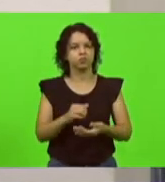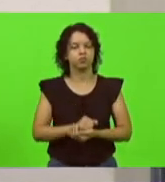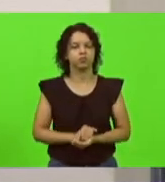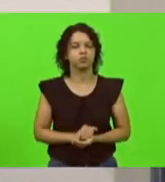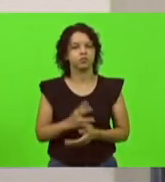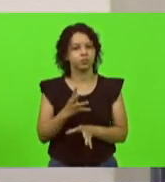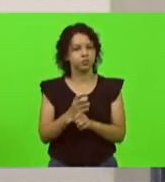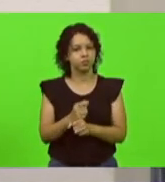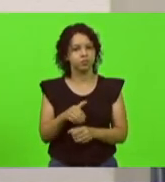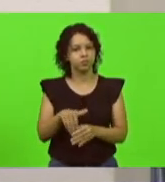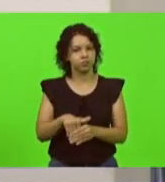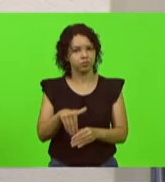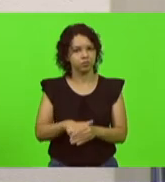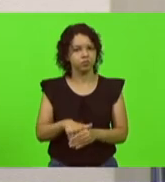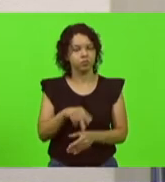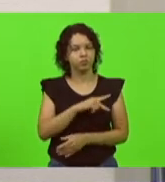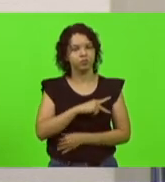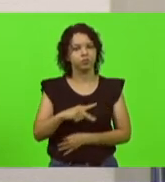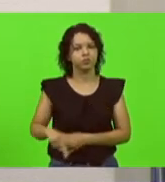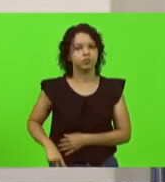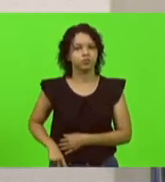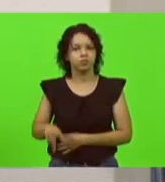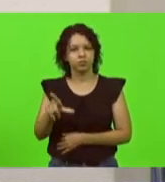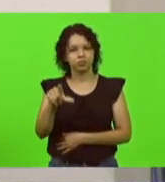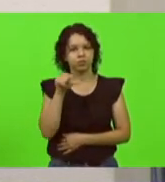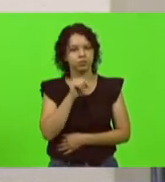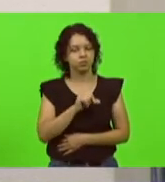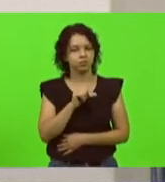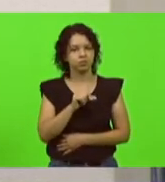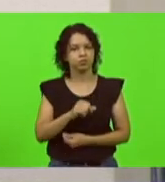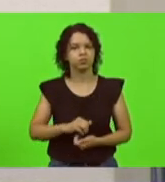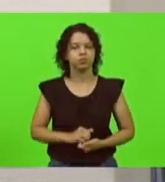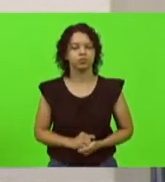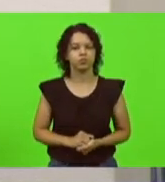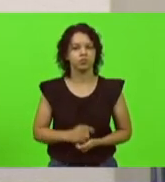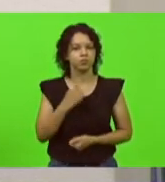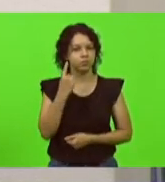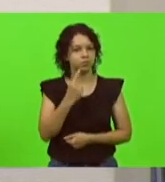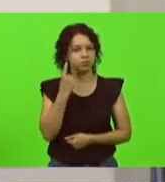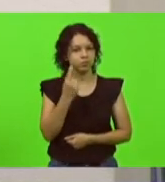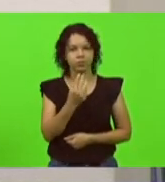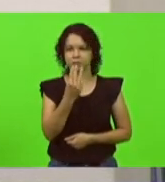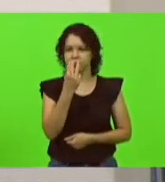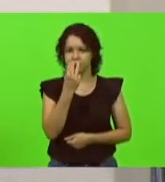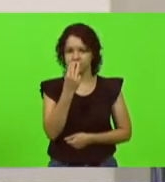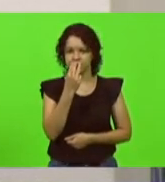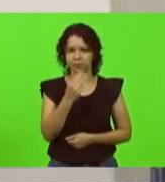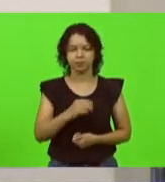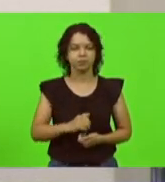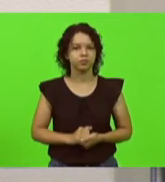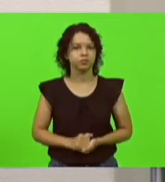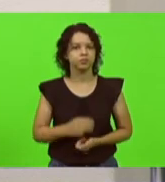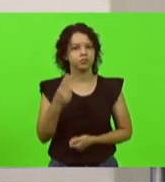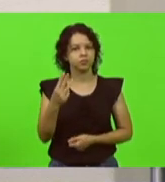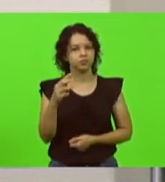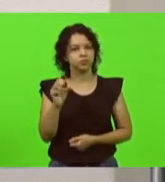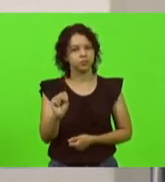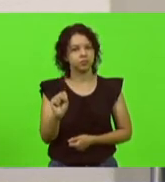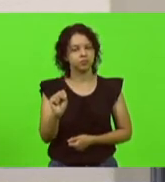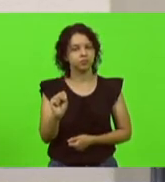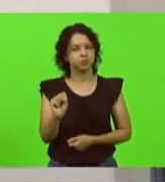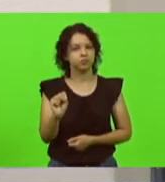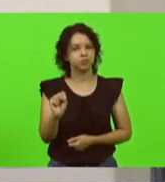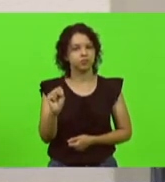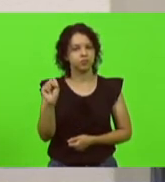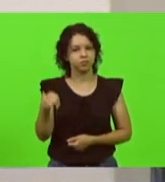contínuo, foi declarado eleito para o cargo de presidente deste poder o senhor deputado Moacir Sopelsa, com 38 votos,